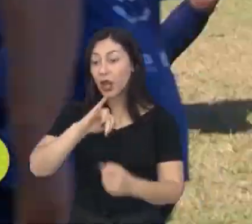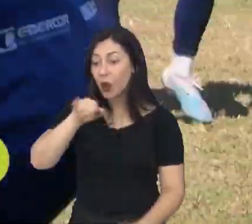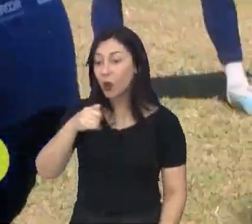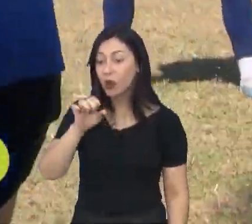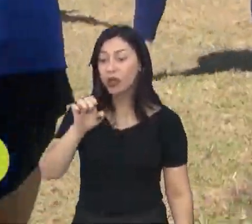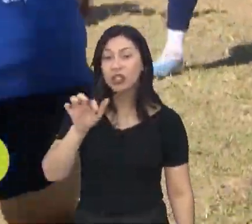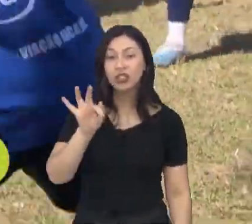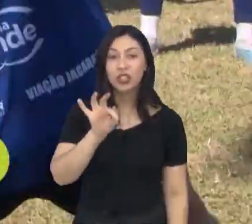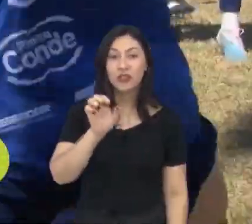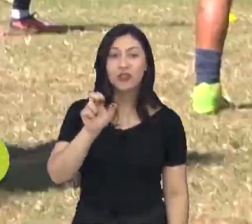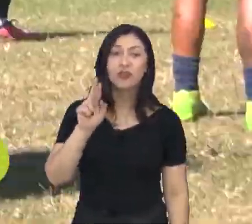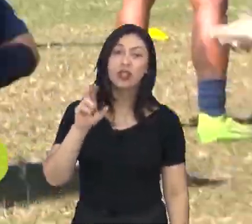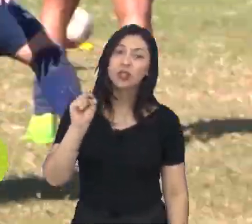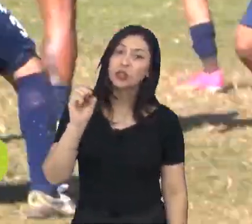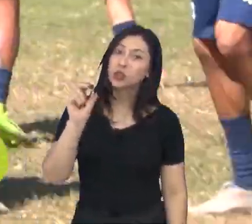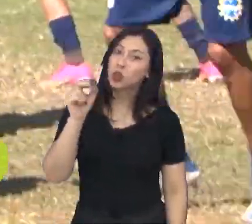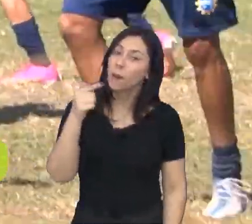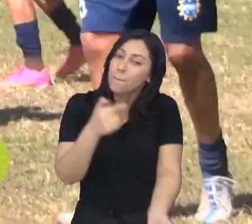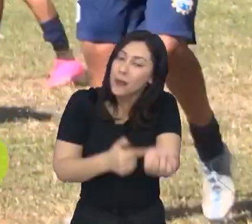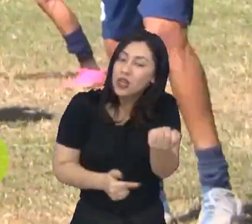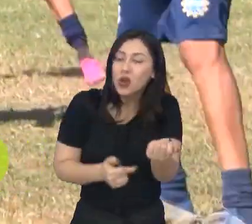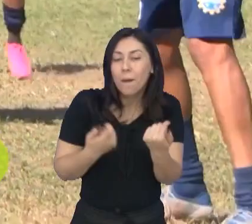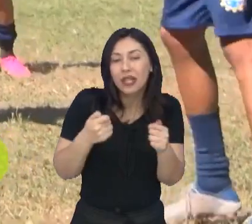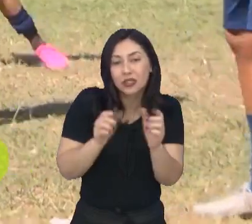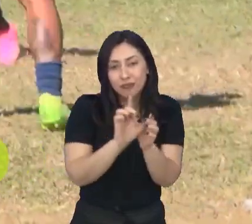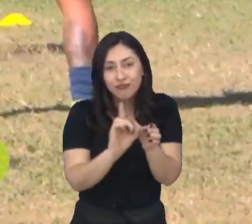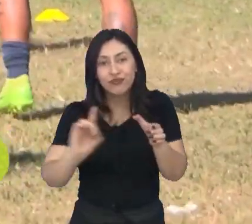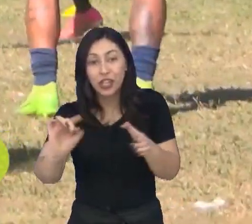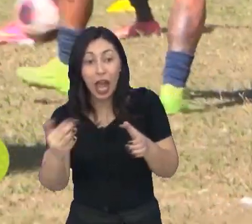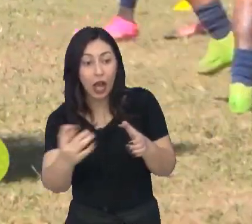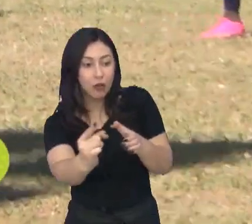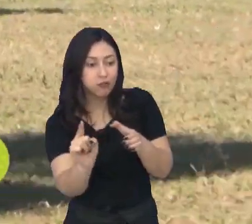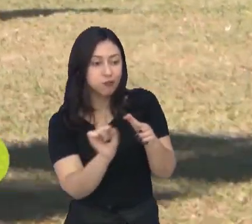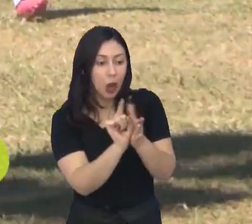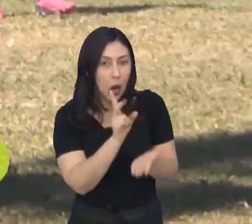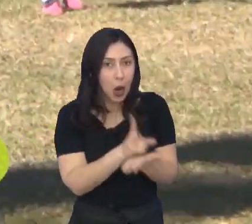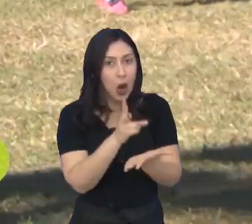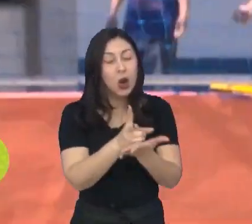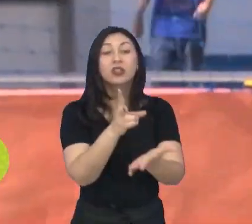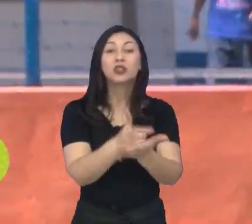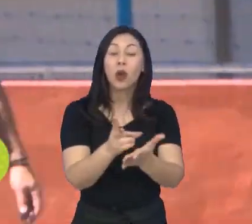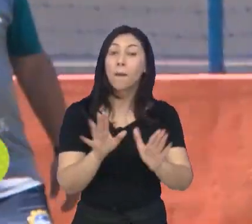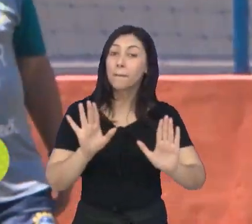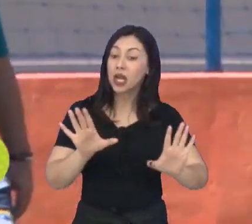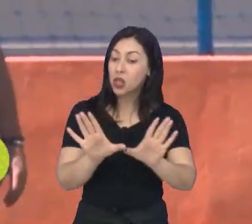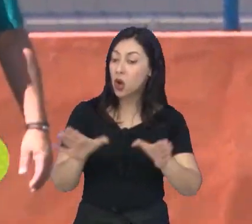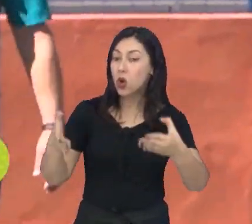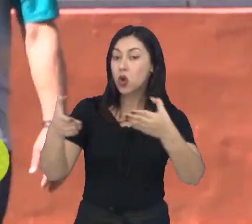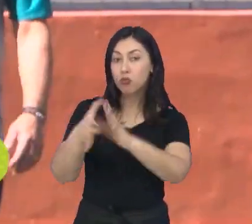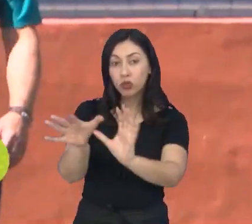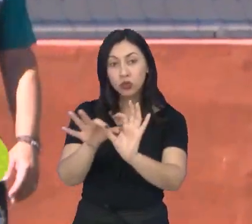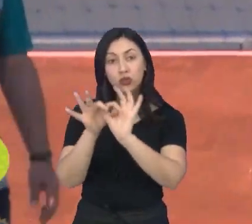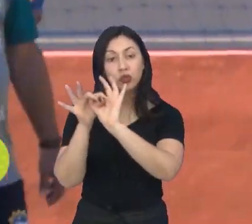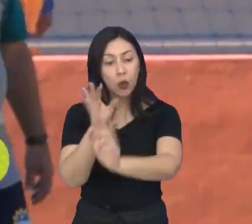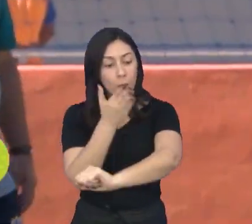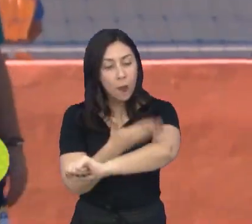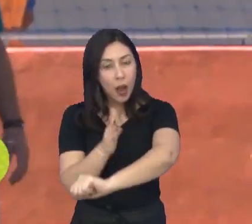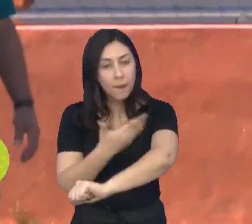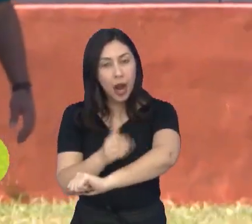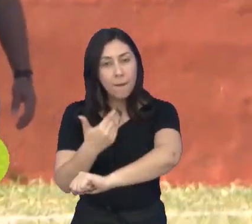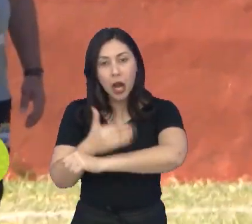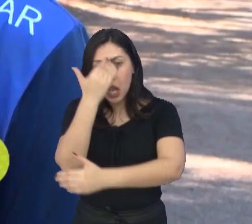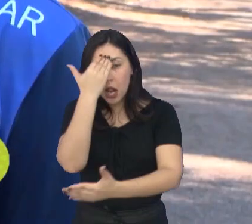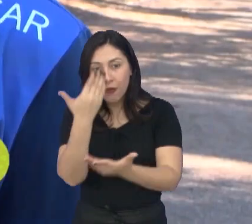nunca mais saiu do time. Para o meia, as boas atuações são méritos de toda a equipe, que no dia a dia passam confiança